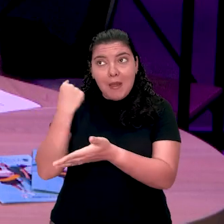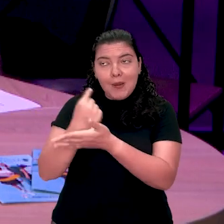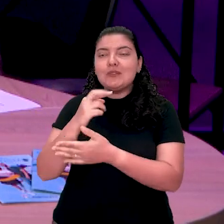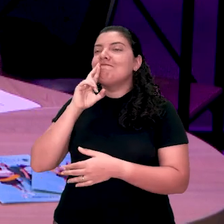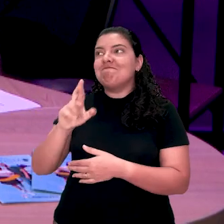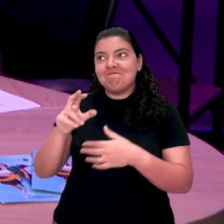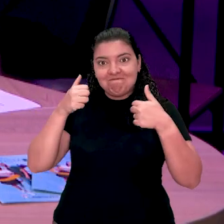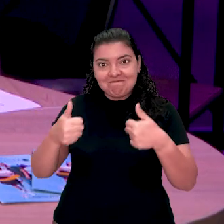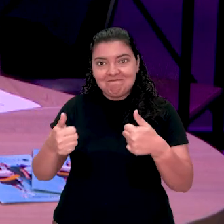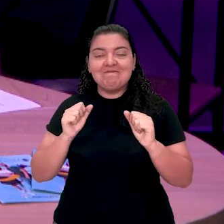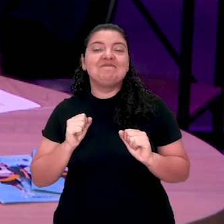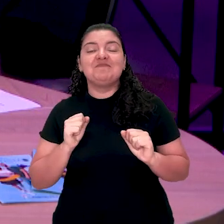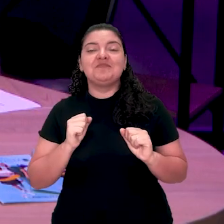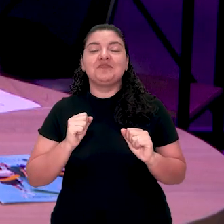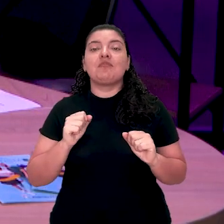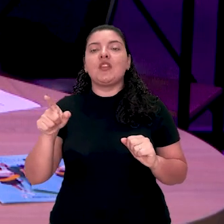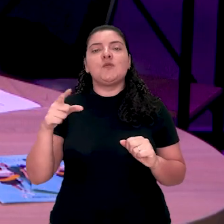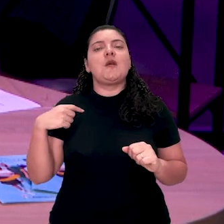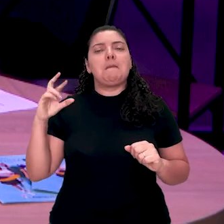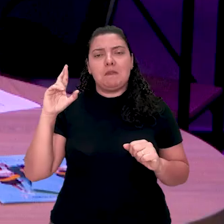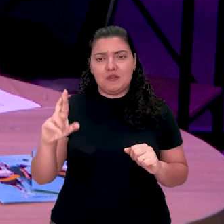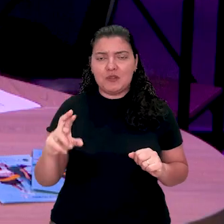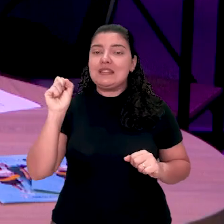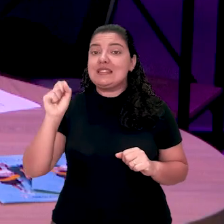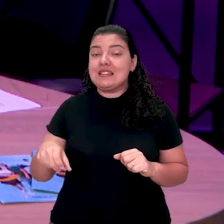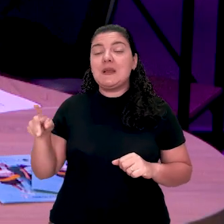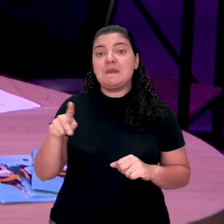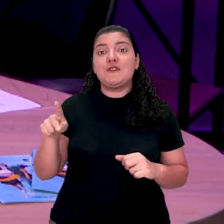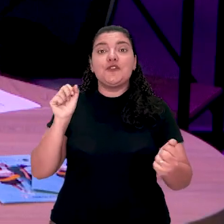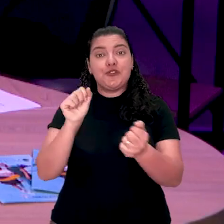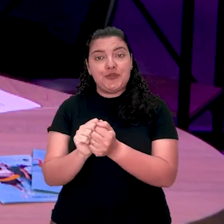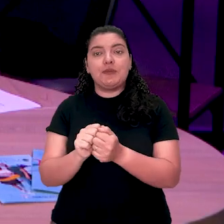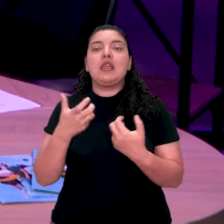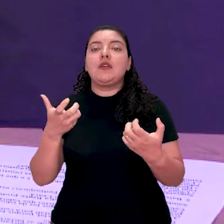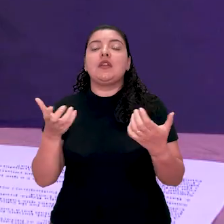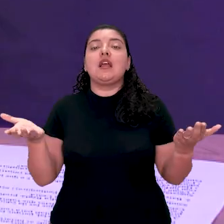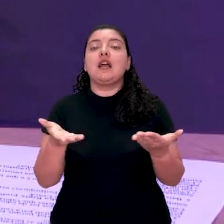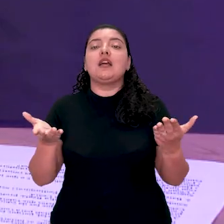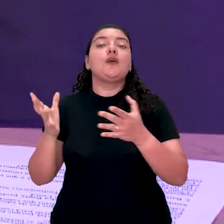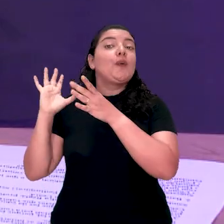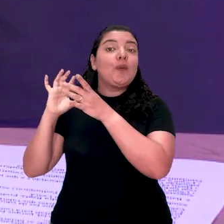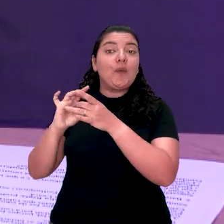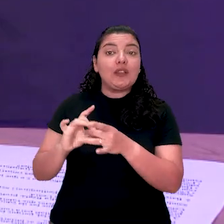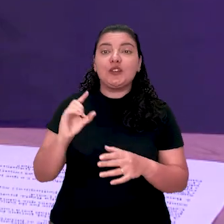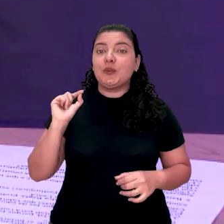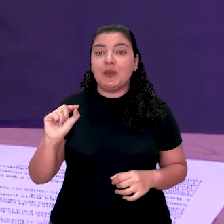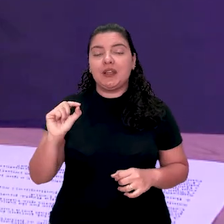você espera ouvir. Você está muito bem representado com seus professores, com você. Mas só queria contextualizar a